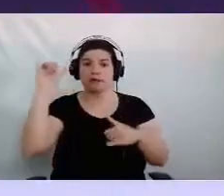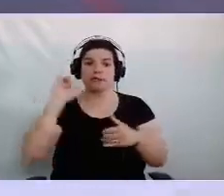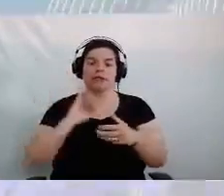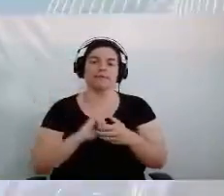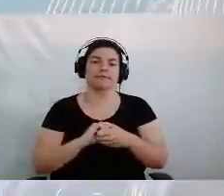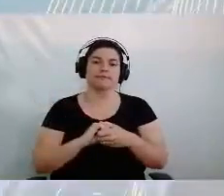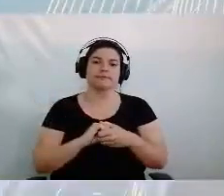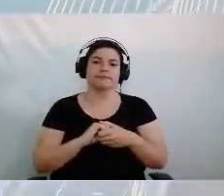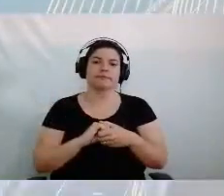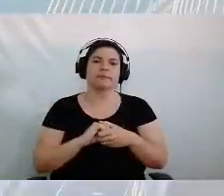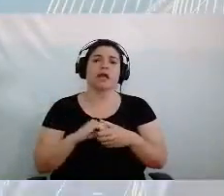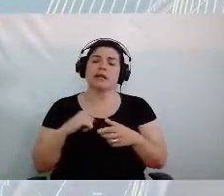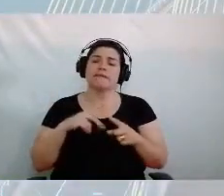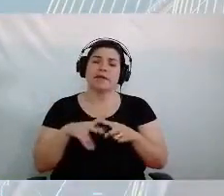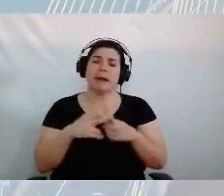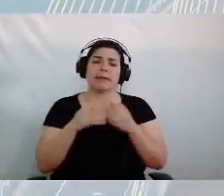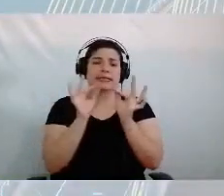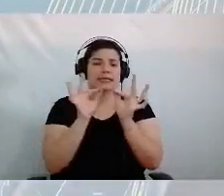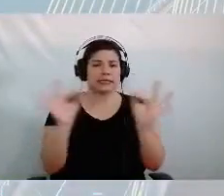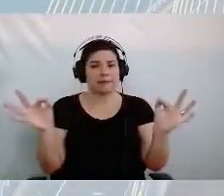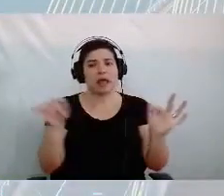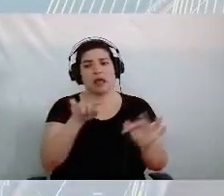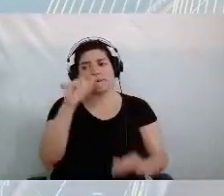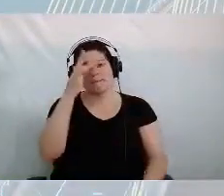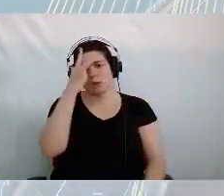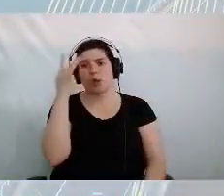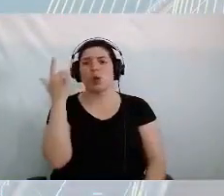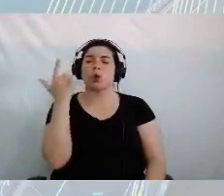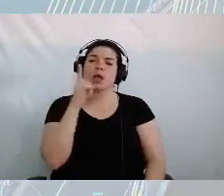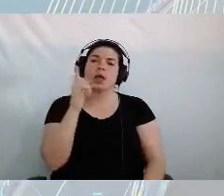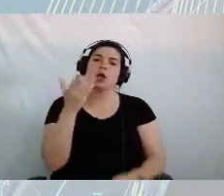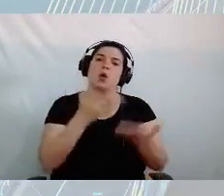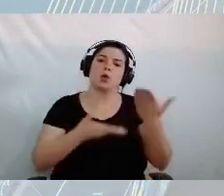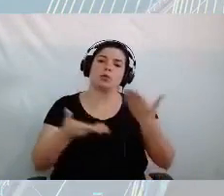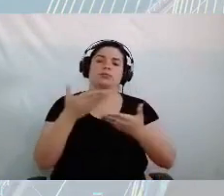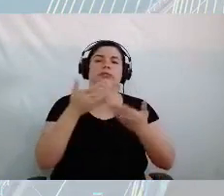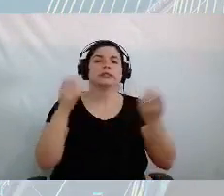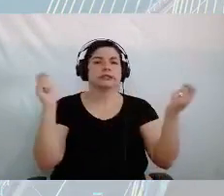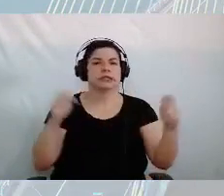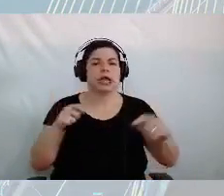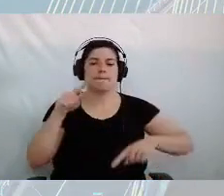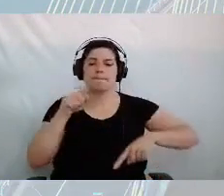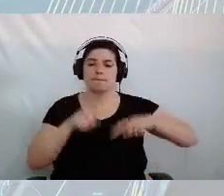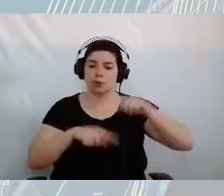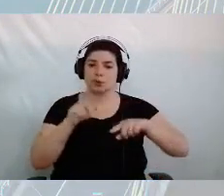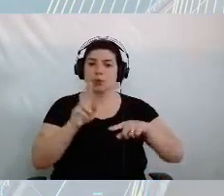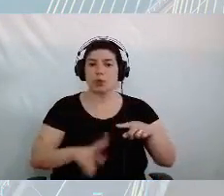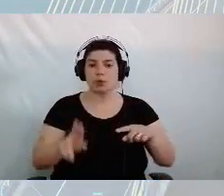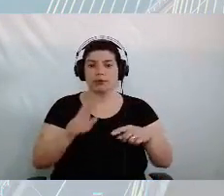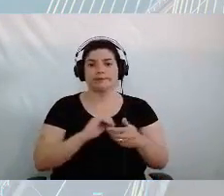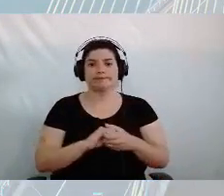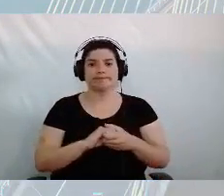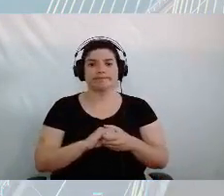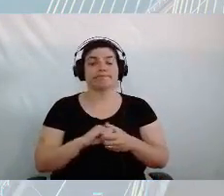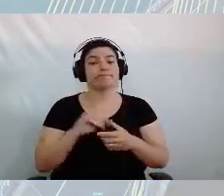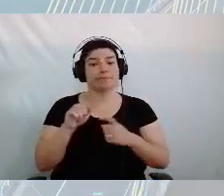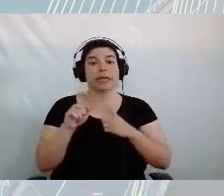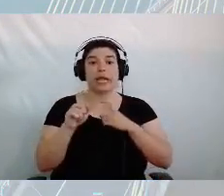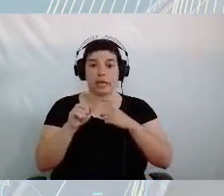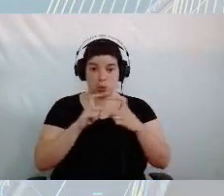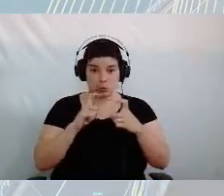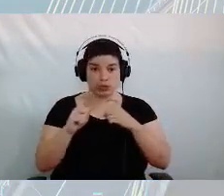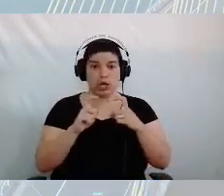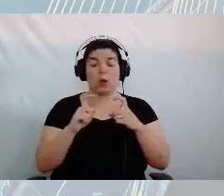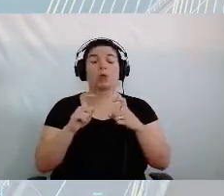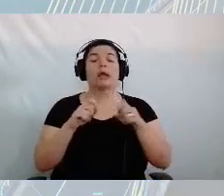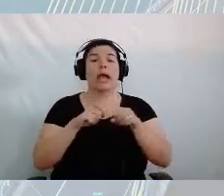muito simples, para que as pessoas começassem a interagir com o produto que a gente estava usando. Nessa reunião remota, o